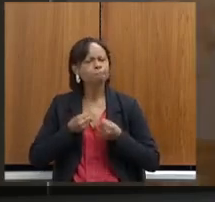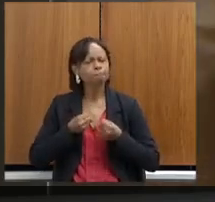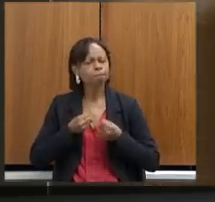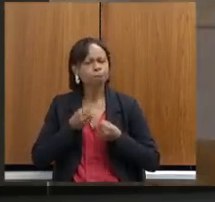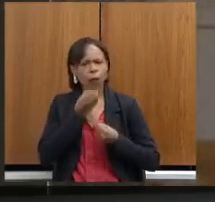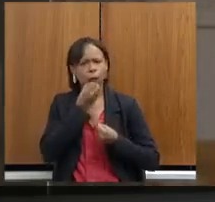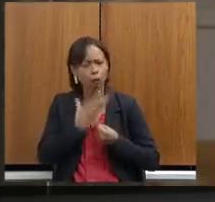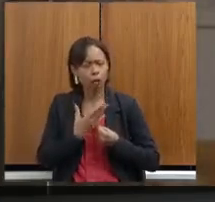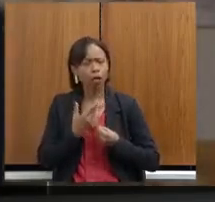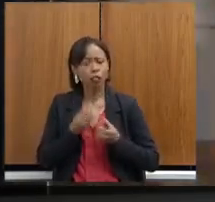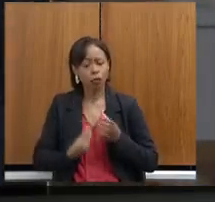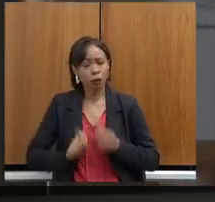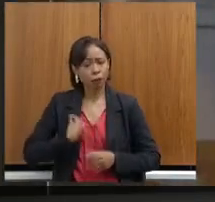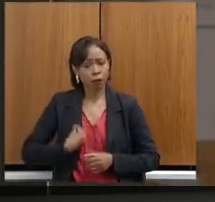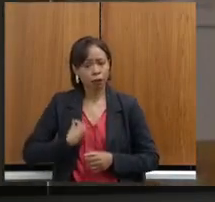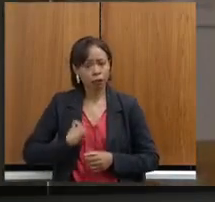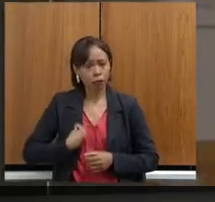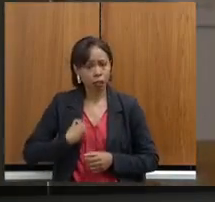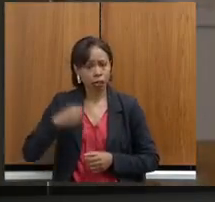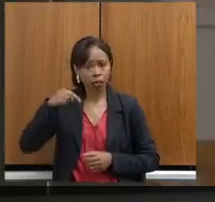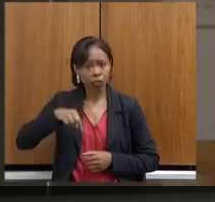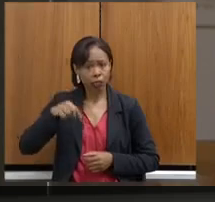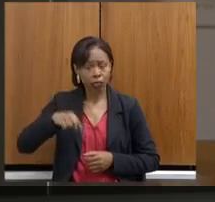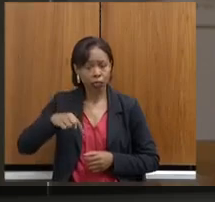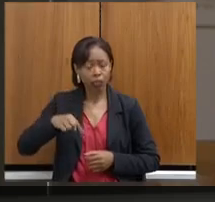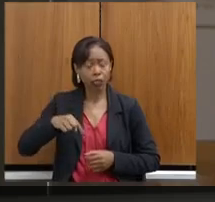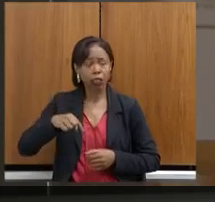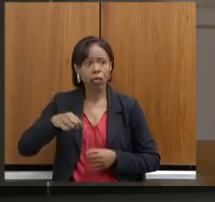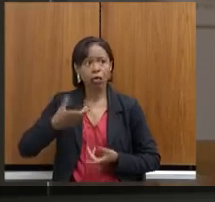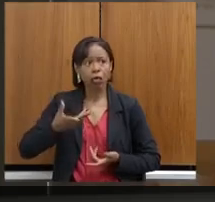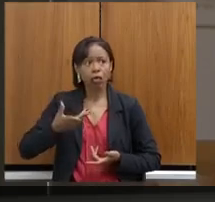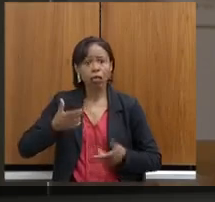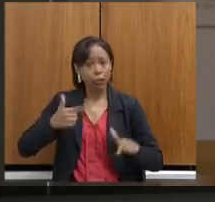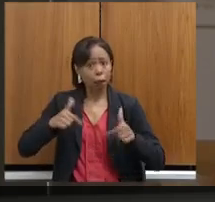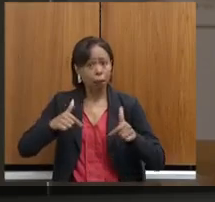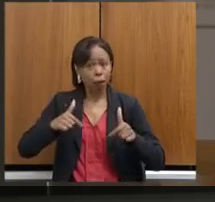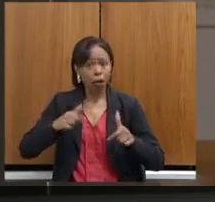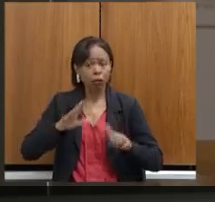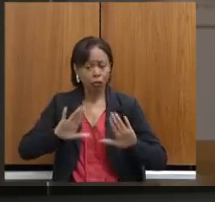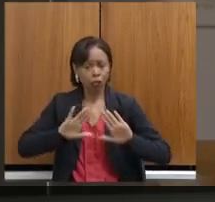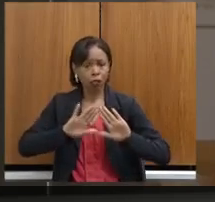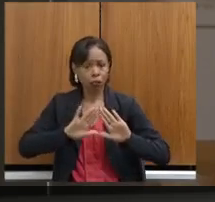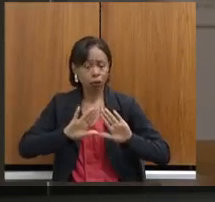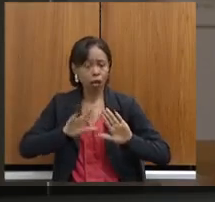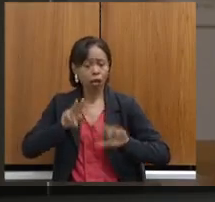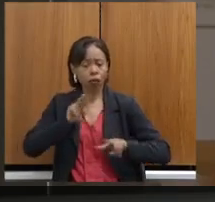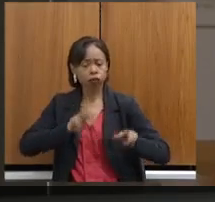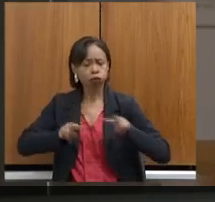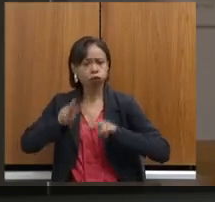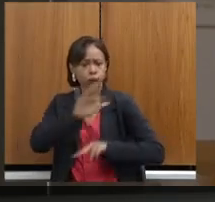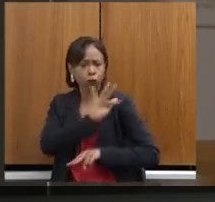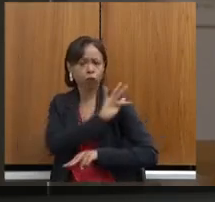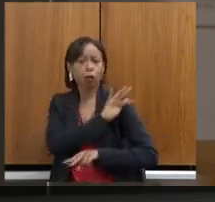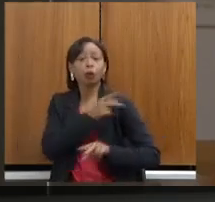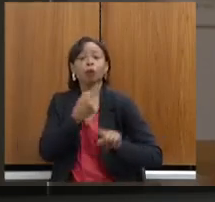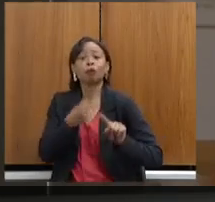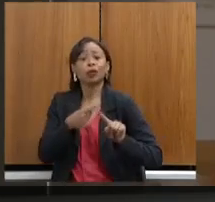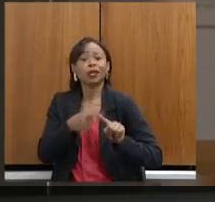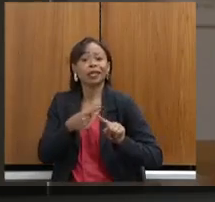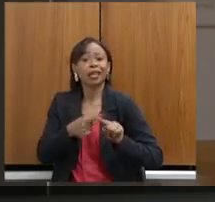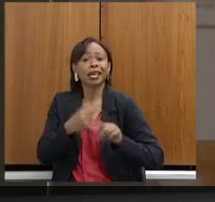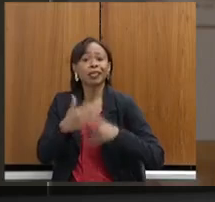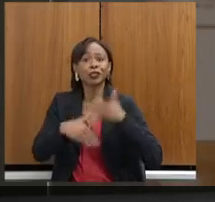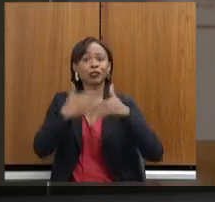em participar desse evento da Assembleia fiscaliza por conta das mudanças do o